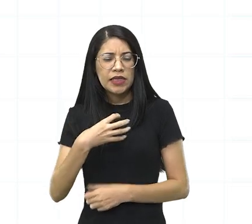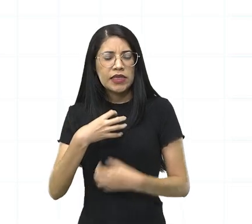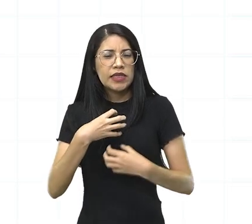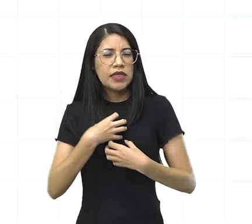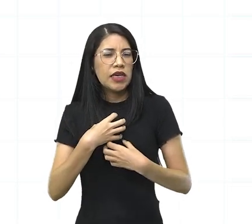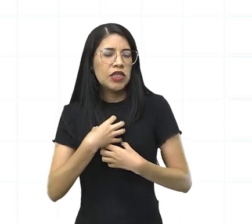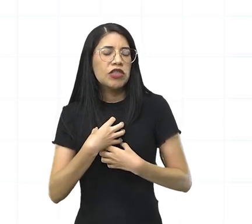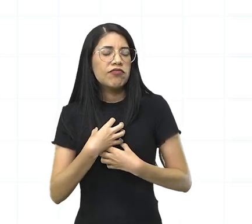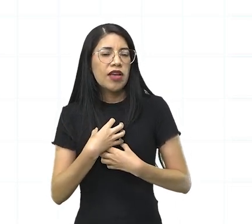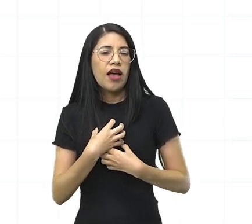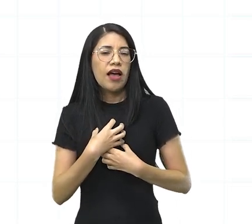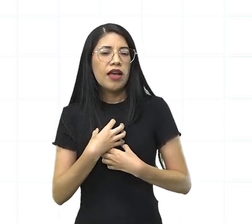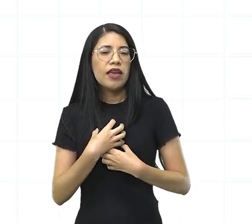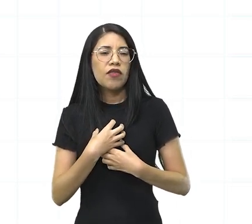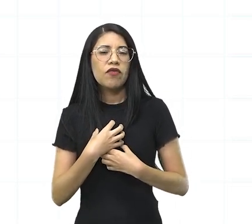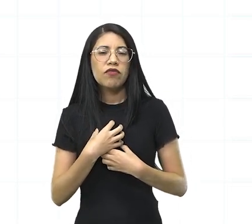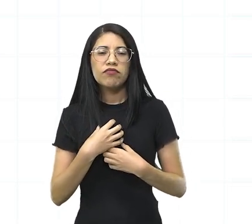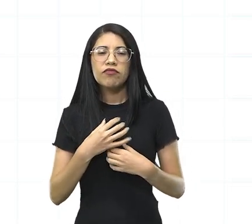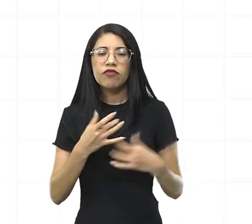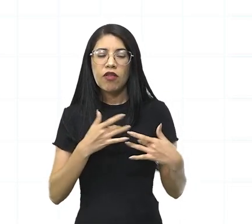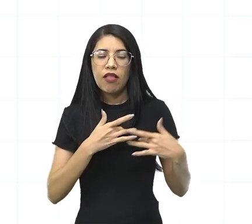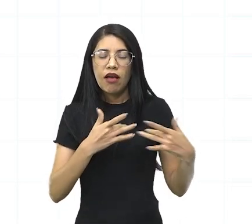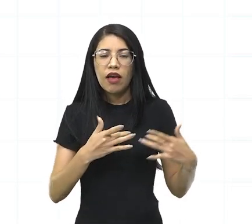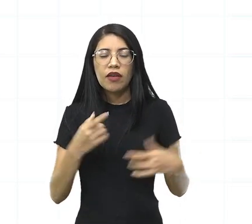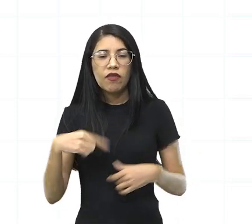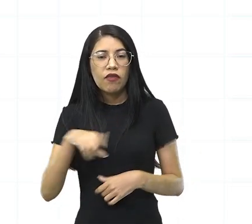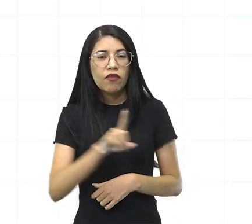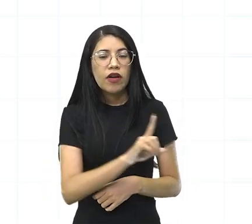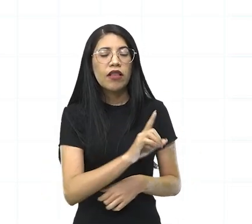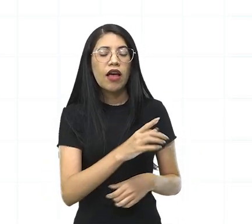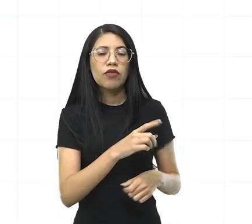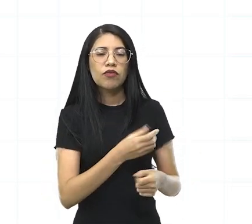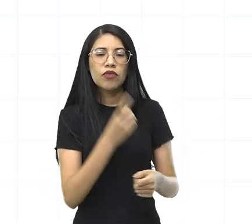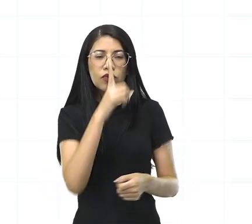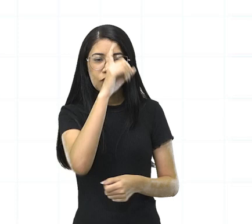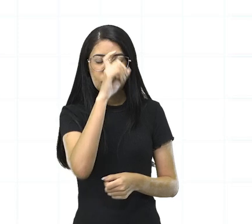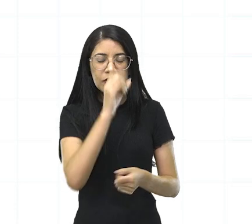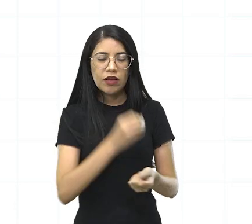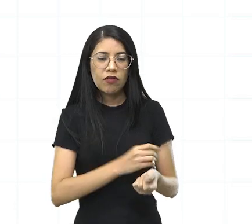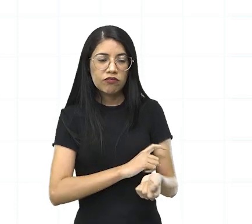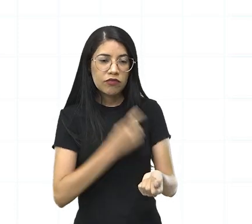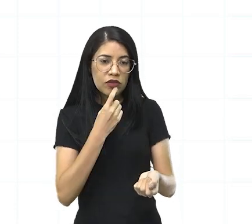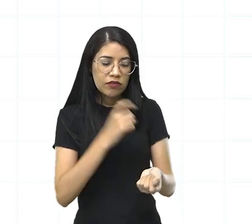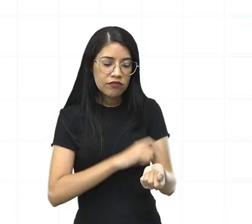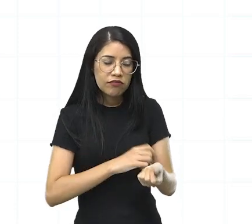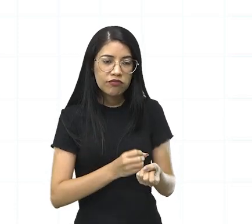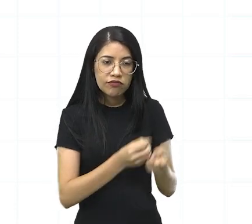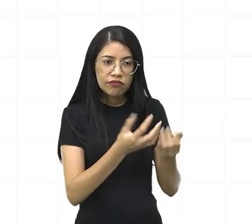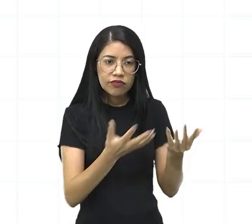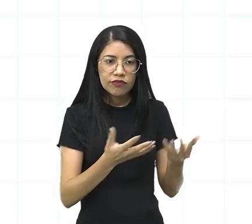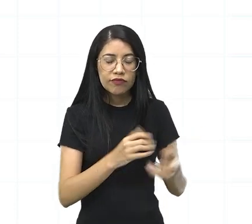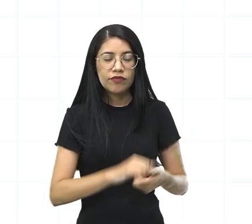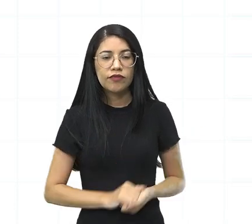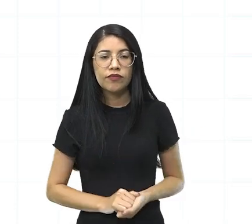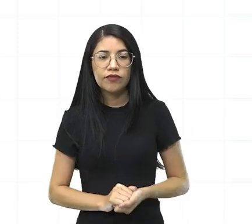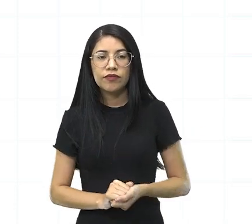comovida ali naquele momento e vá fazer essa doação de sangue, certo? Continuando, ó.